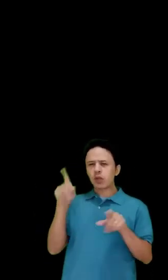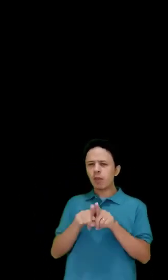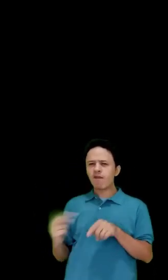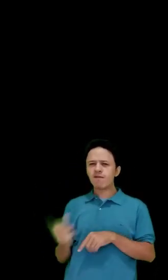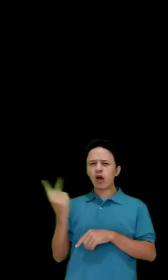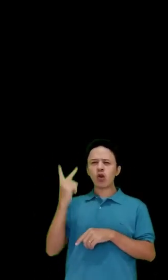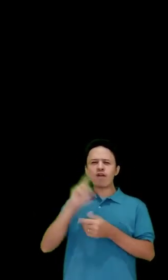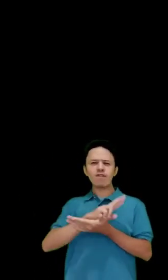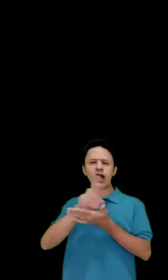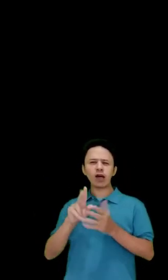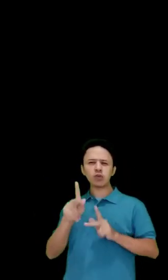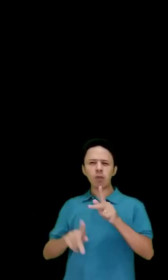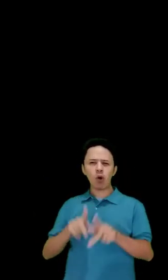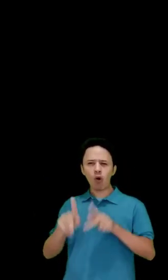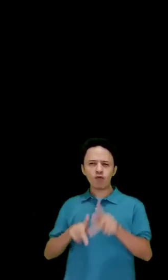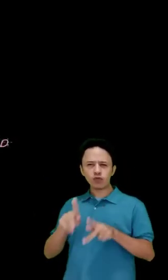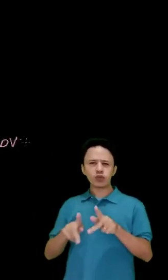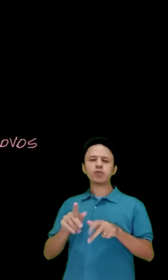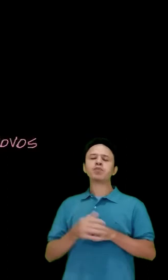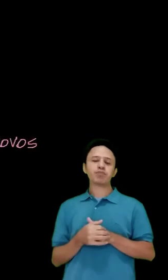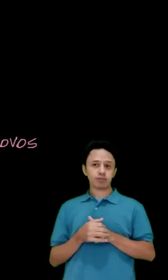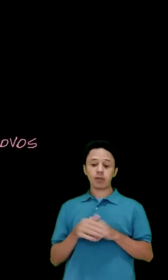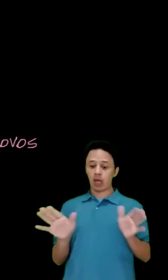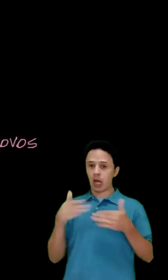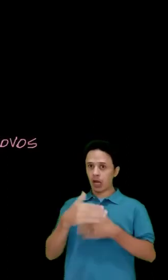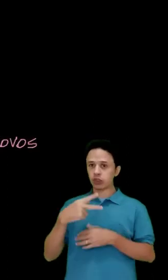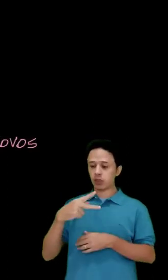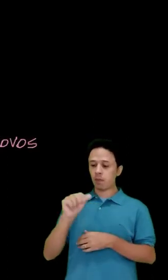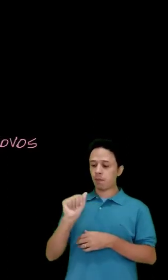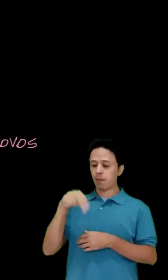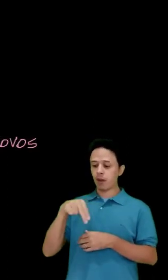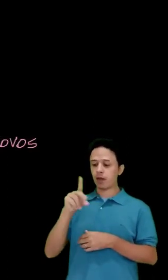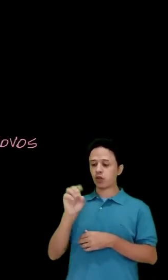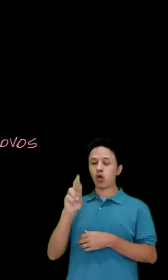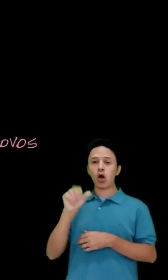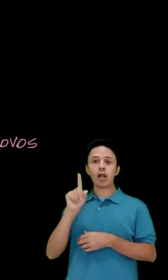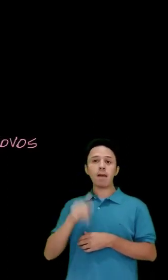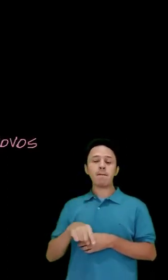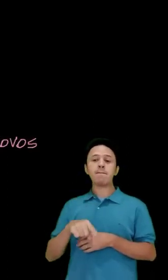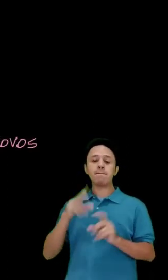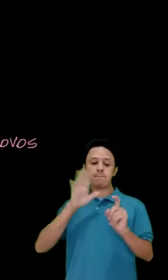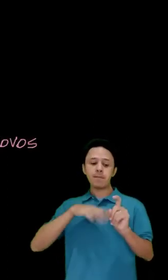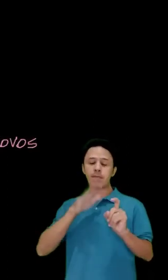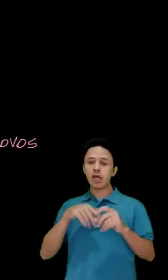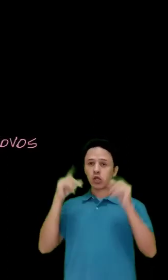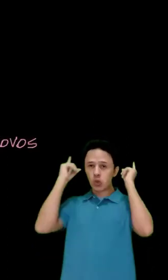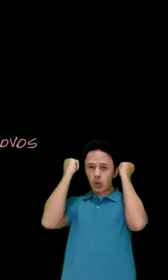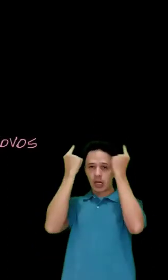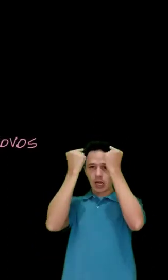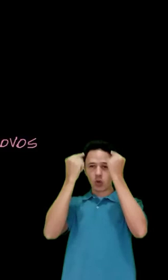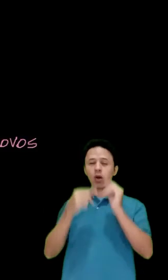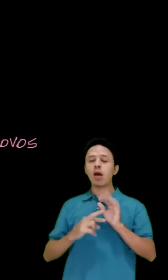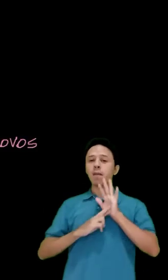cultura e valores de diferentes povos. No caso da Caixa de Pandora, nós temos um mito grego, um mito